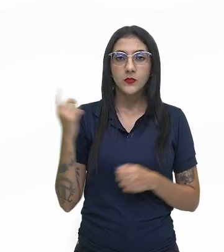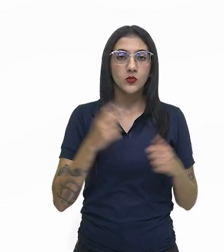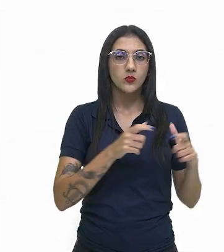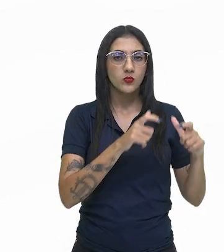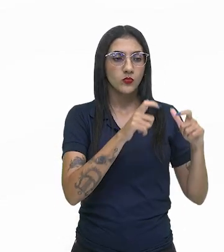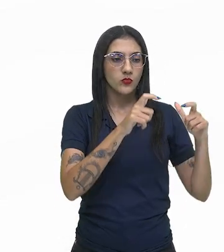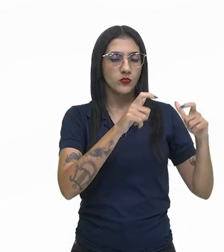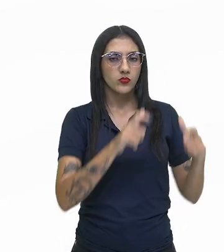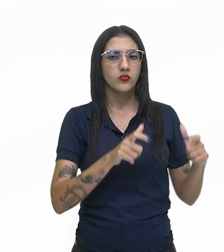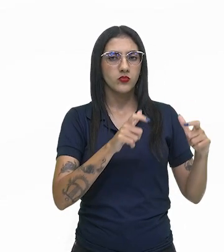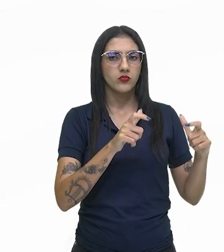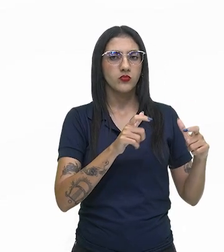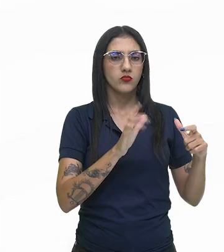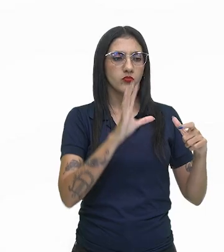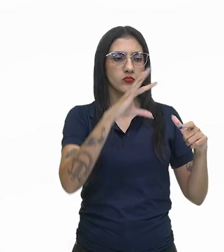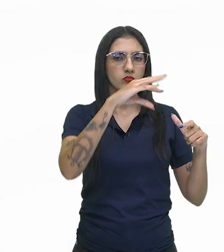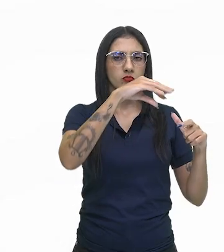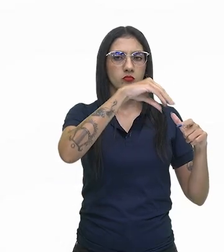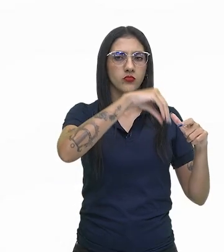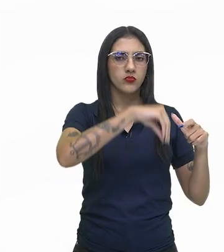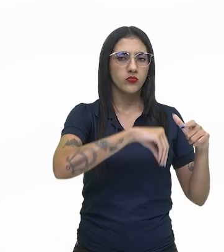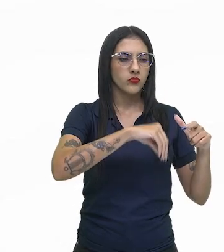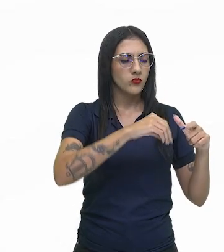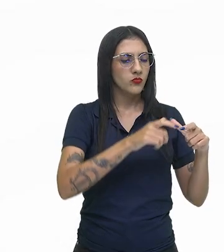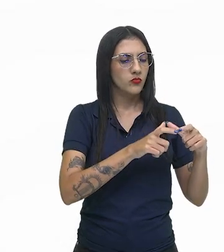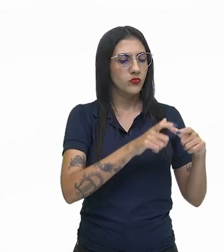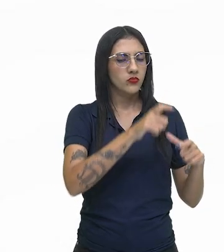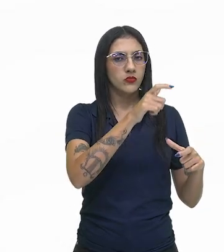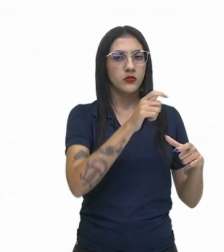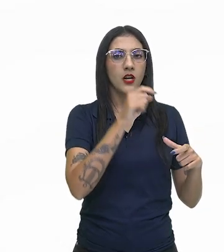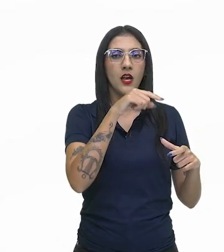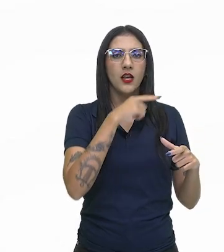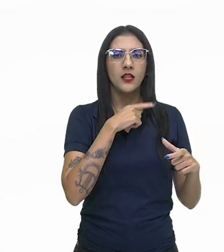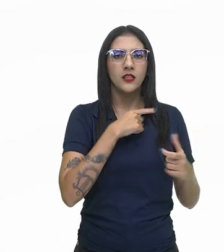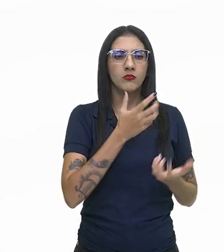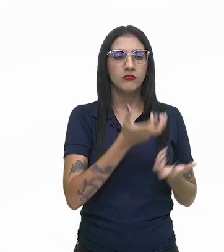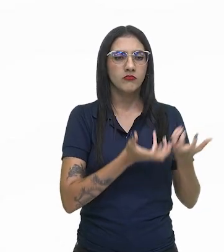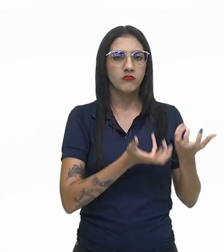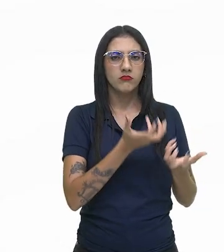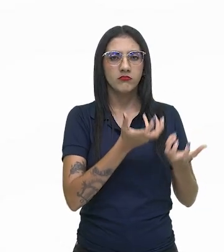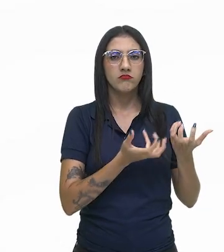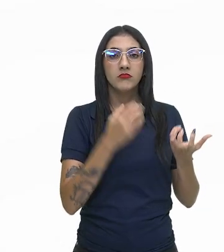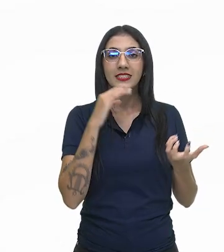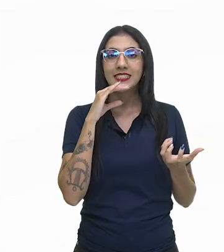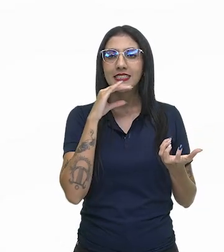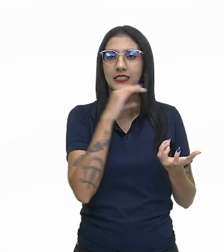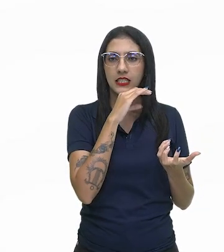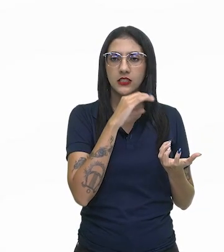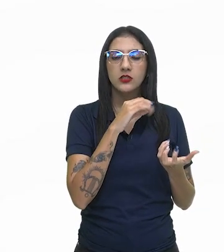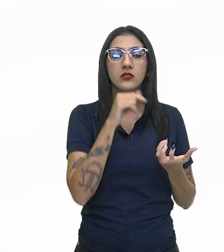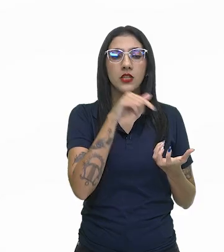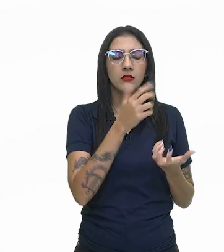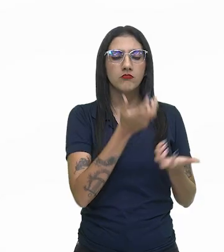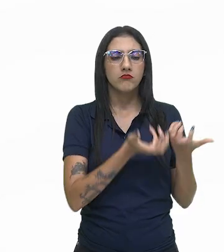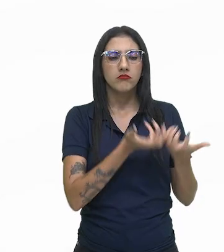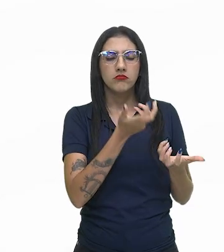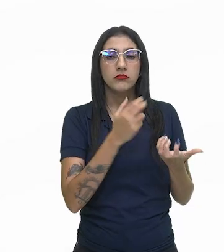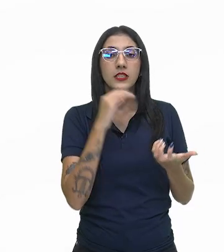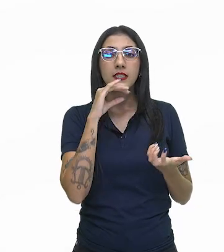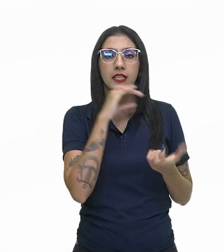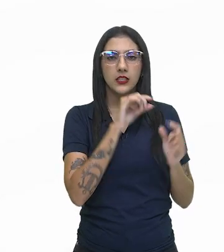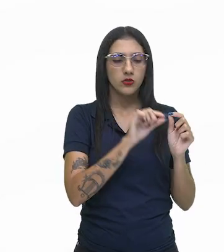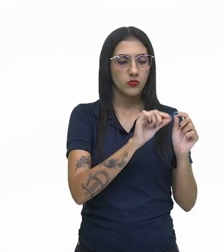vai ser armazenado, né, dentro do recipiente, ele vai ser aquecido. Nesse aquecimento, vai ter